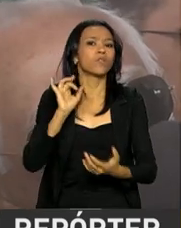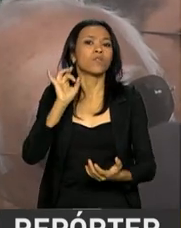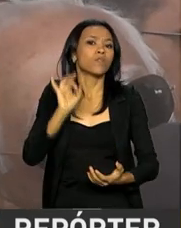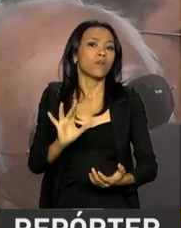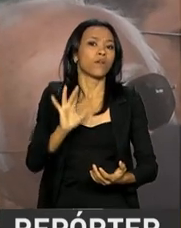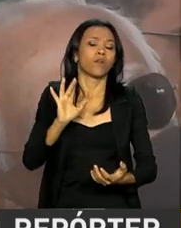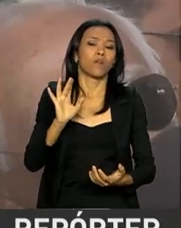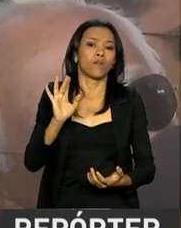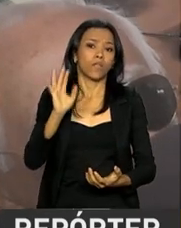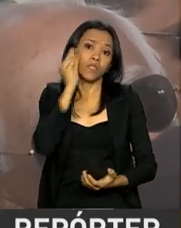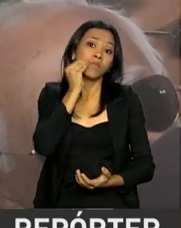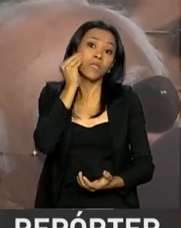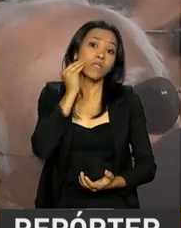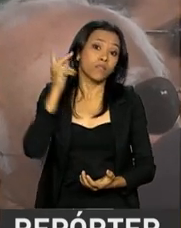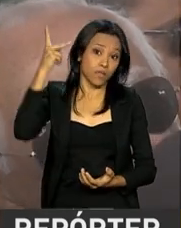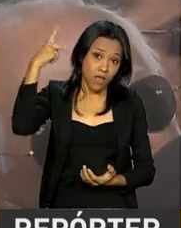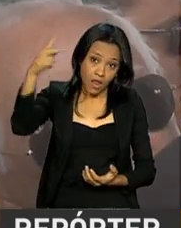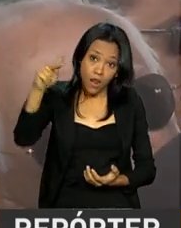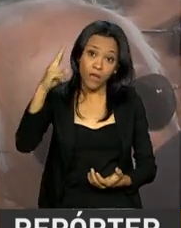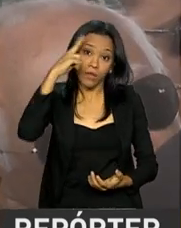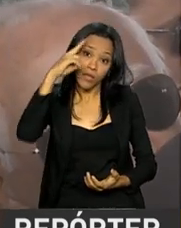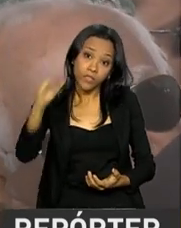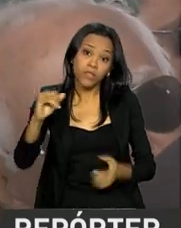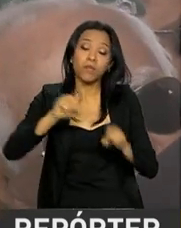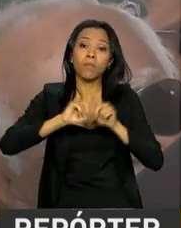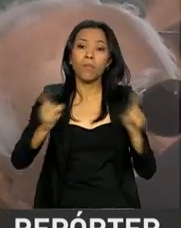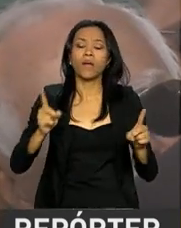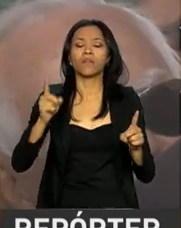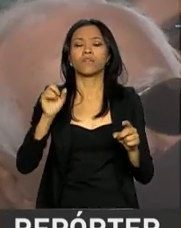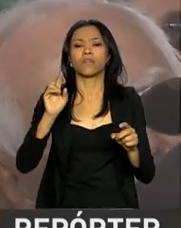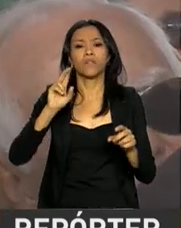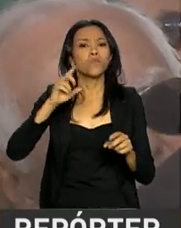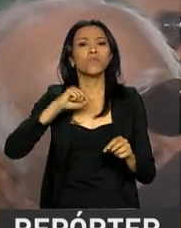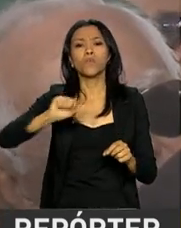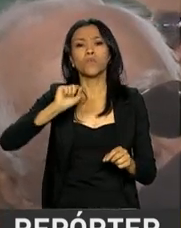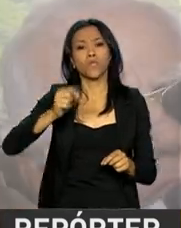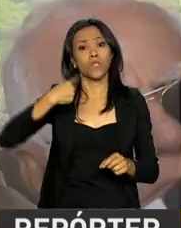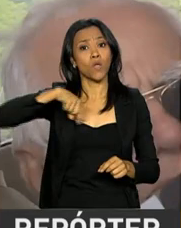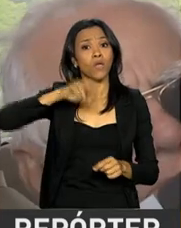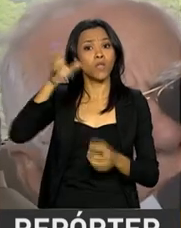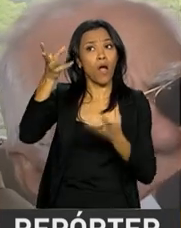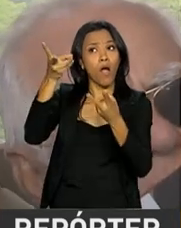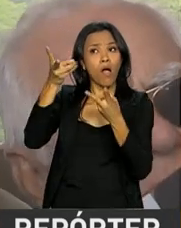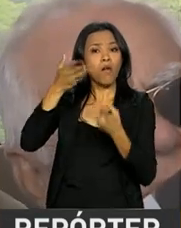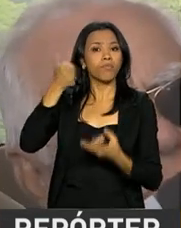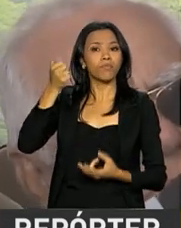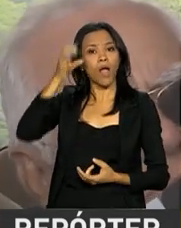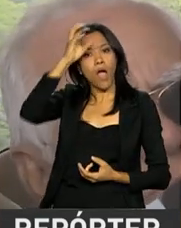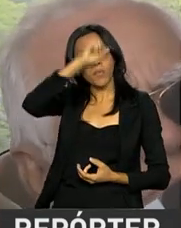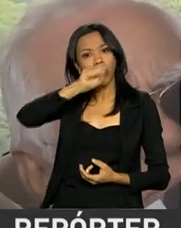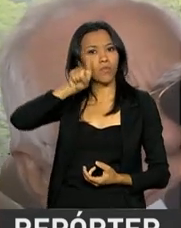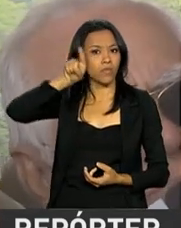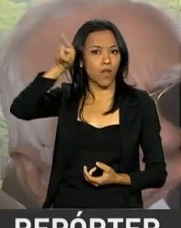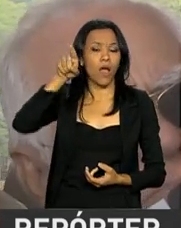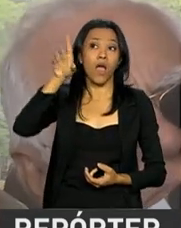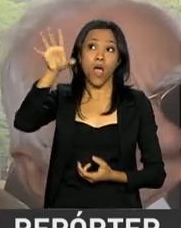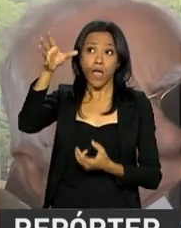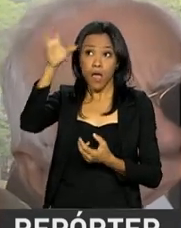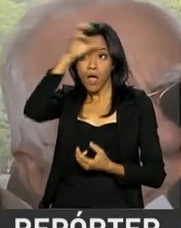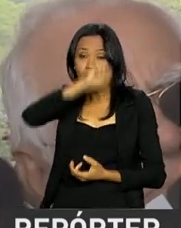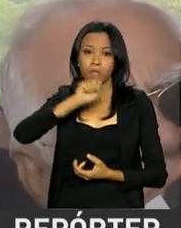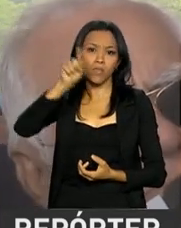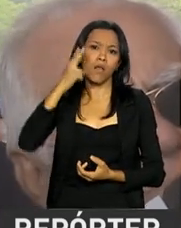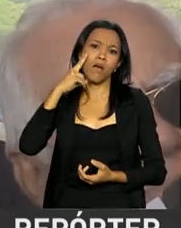experiência no haiti das forças armadas mas grande parte a parte do que nós aprendemos lá e nós aqui aplicamos esse aprendizado